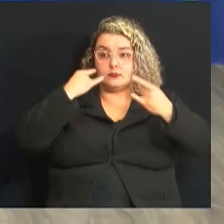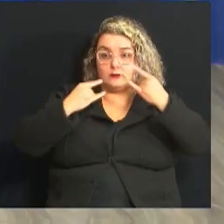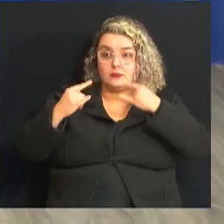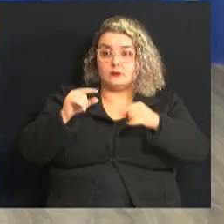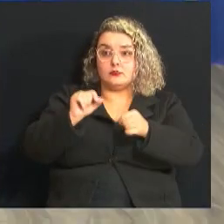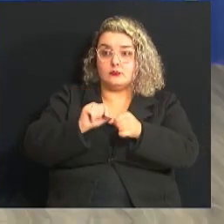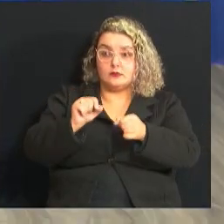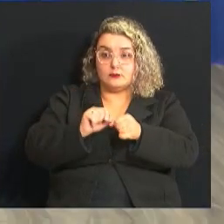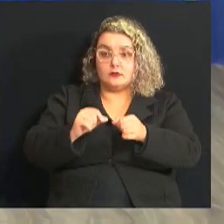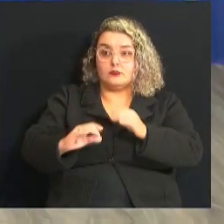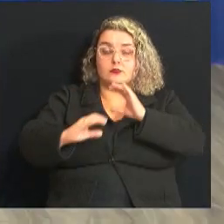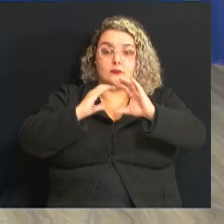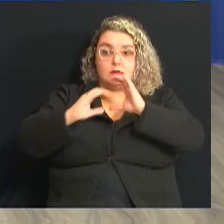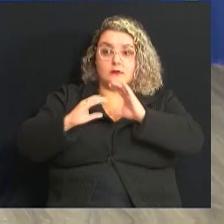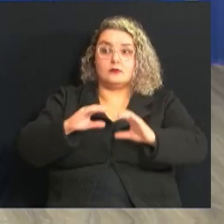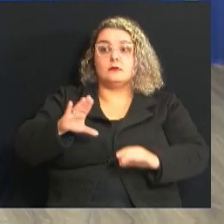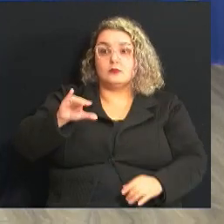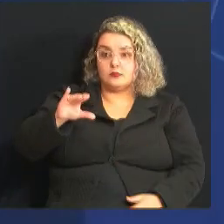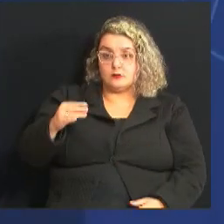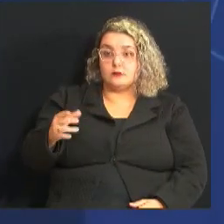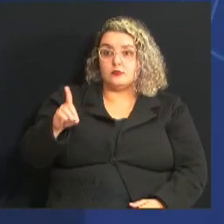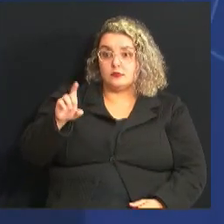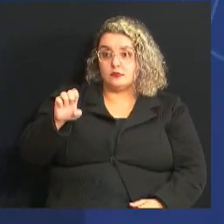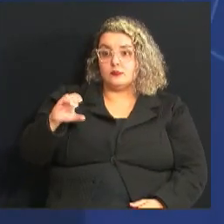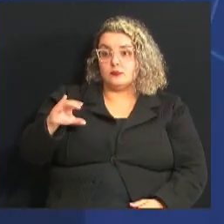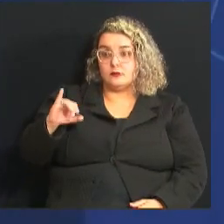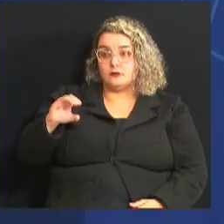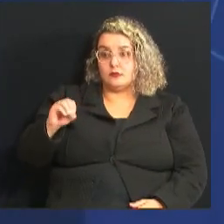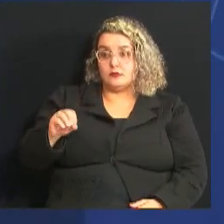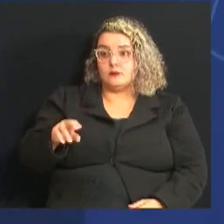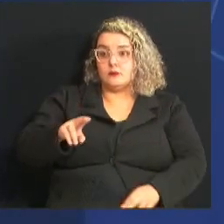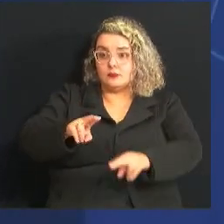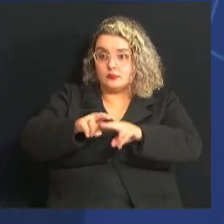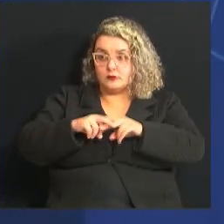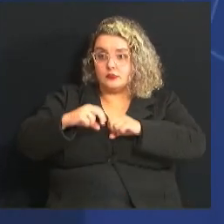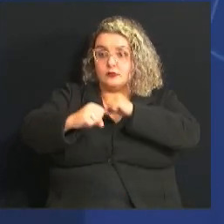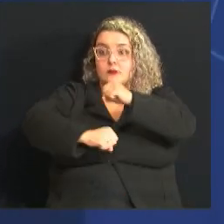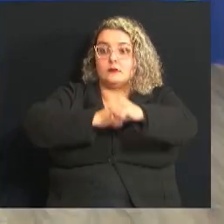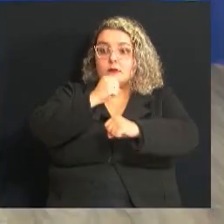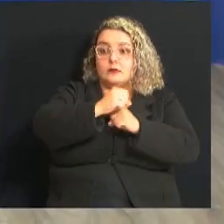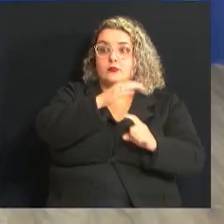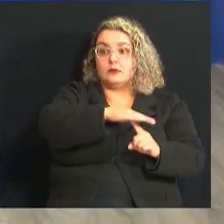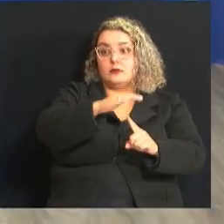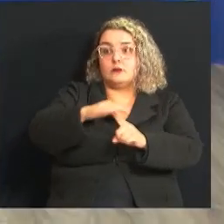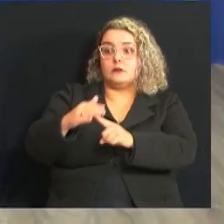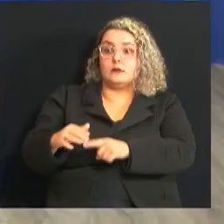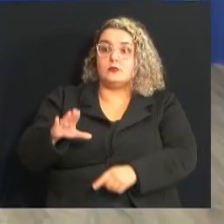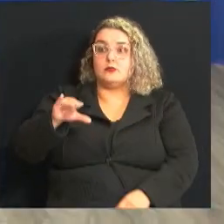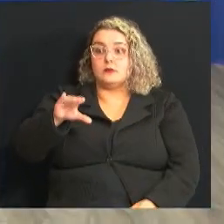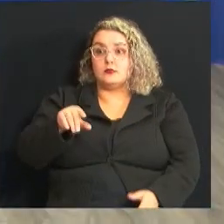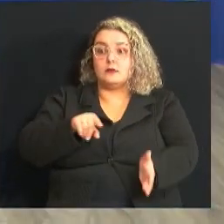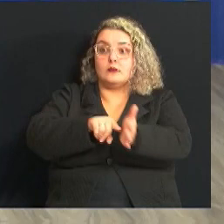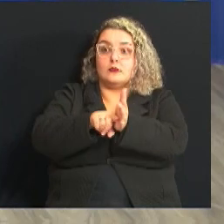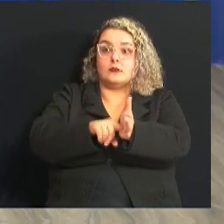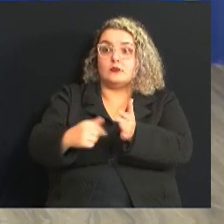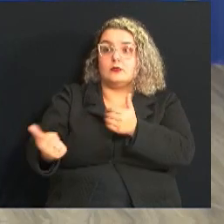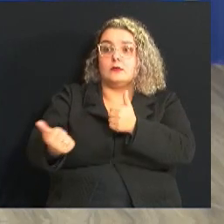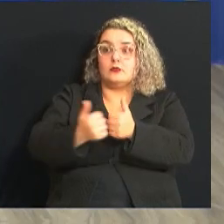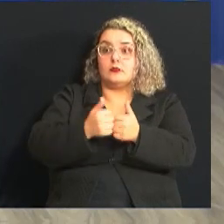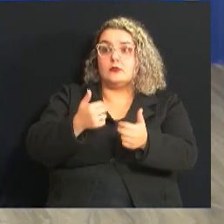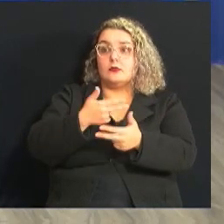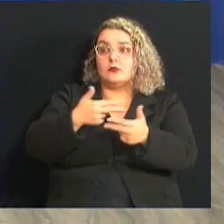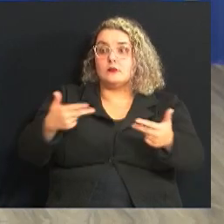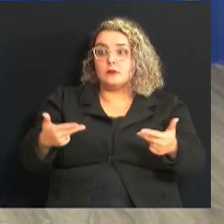essa comunicação científica, né, Décio? Por isso que a gente está aqui sempre no Giro Ambiental trazendo essa pesquisa para perto, porque às vezes são coisas que